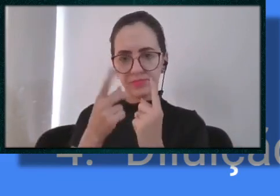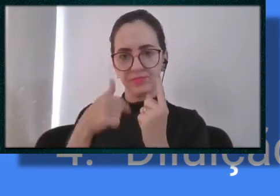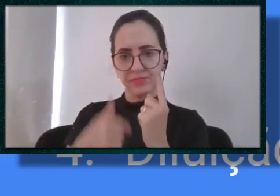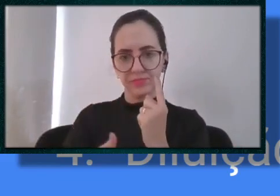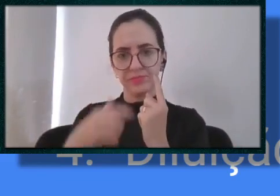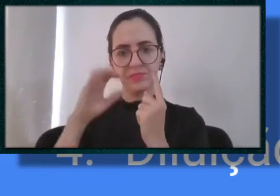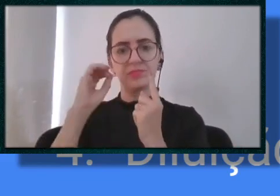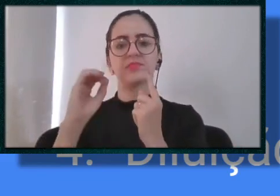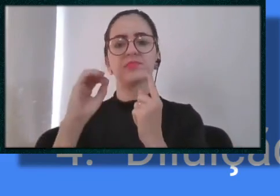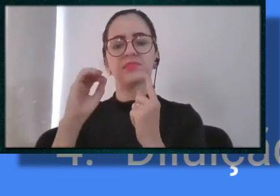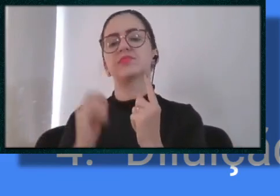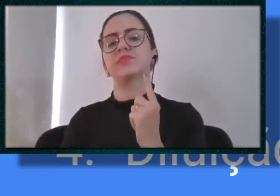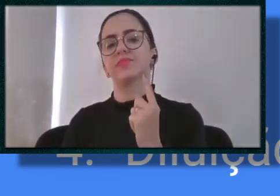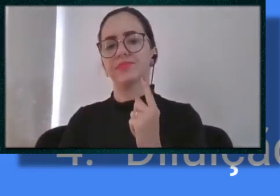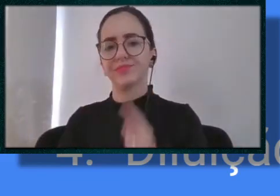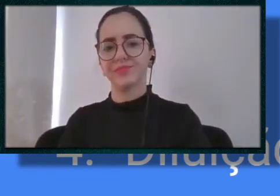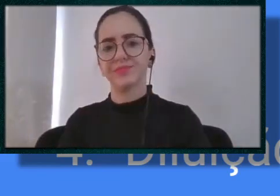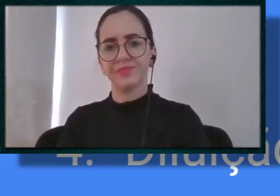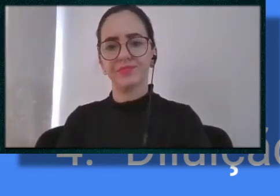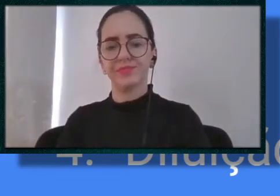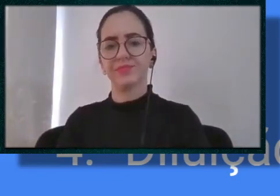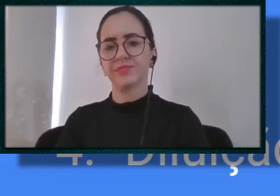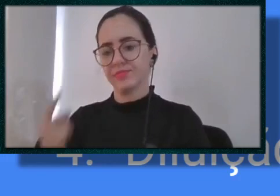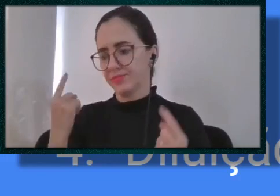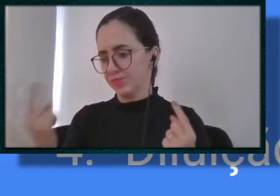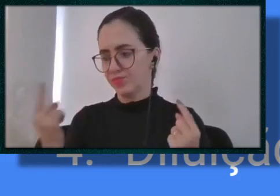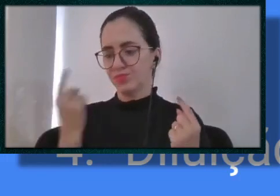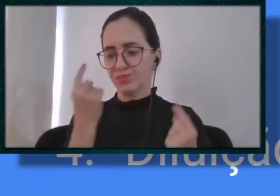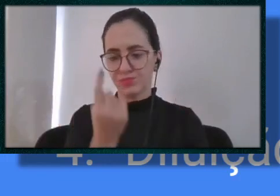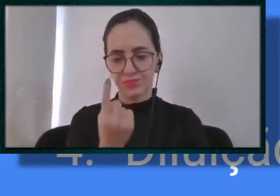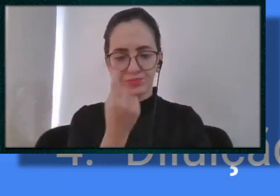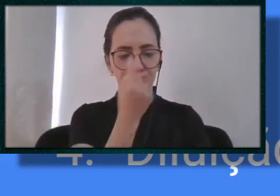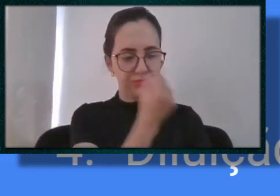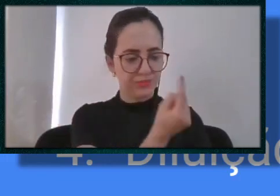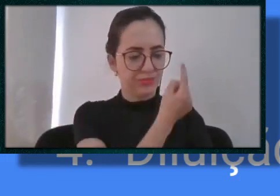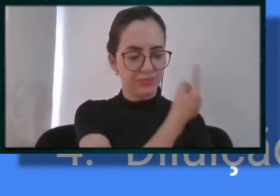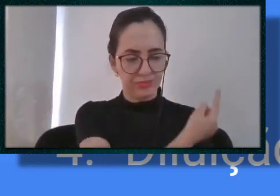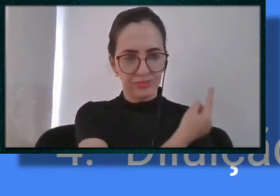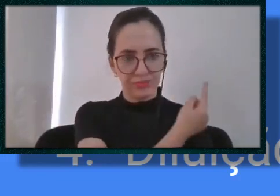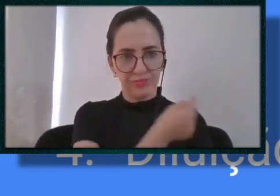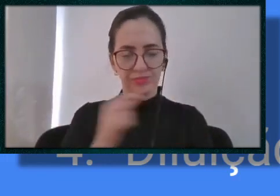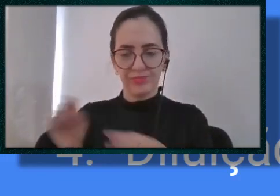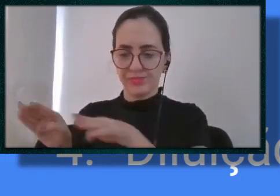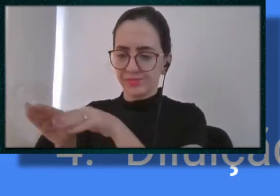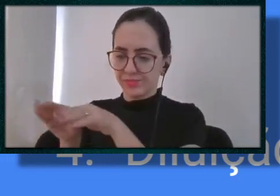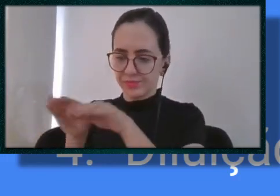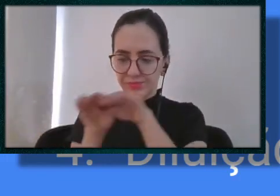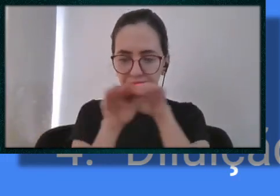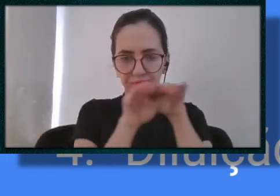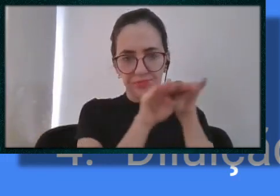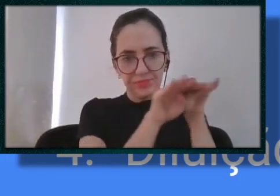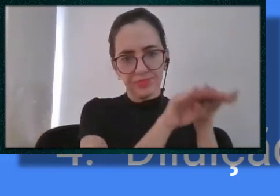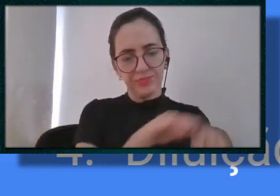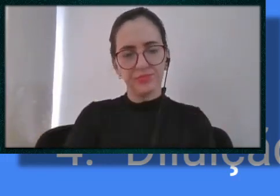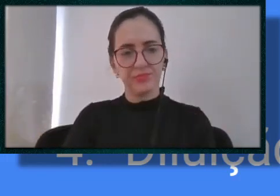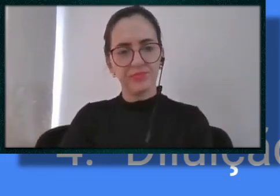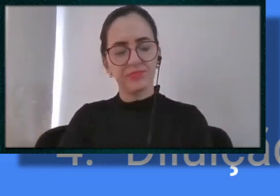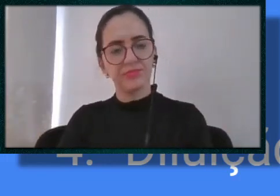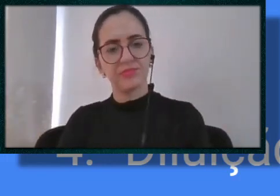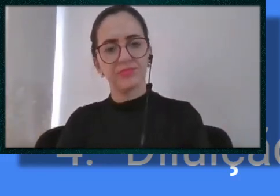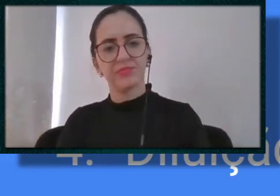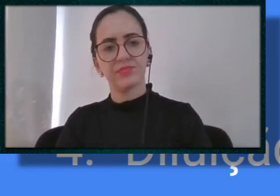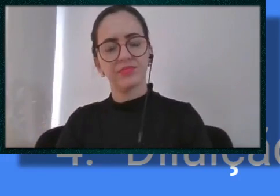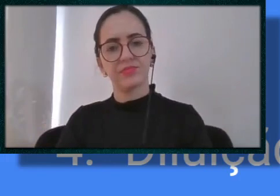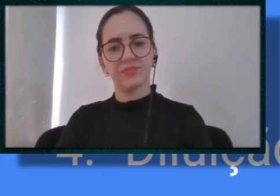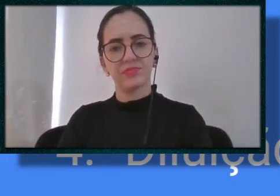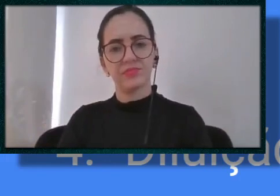relação deles é 1 para 1 para 1 para 1. Para um ácido e para um ácido eu preciso